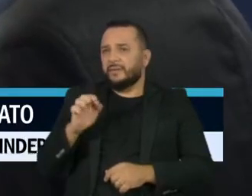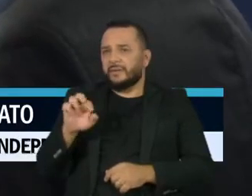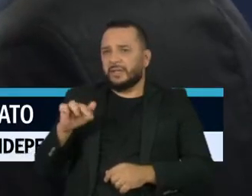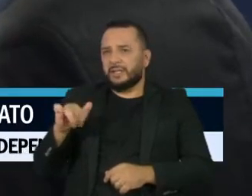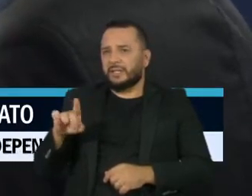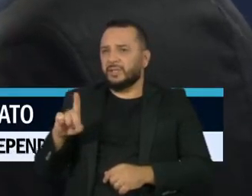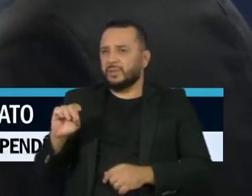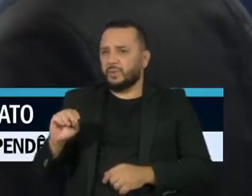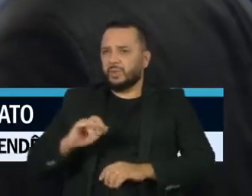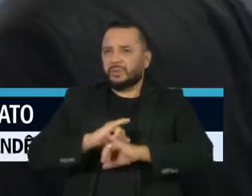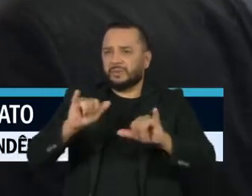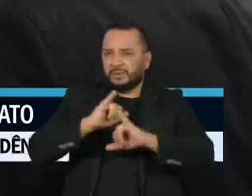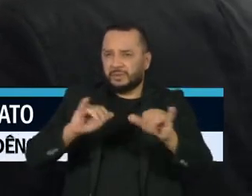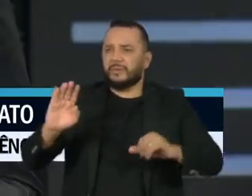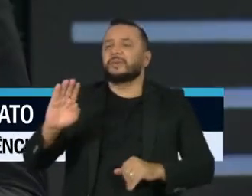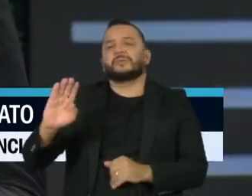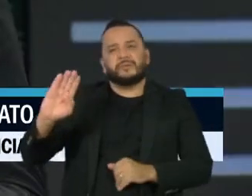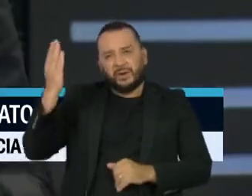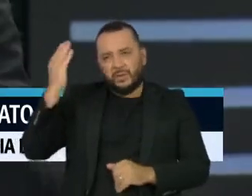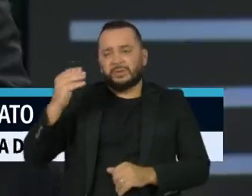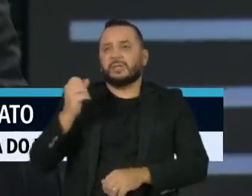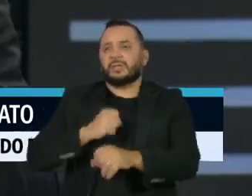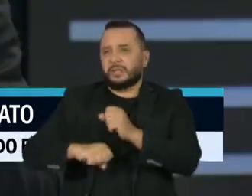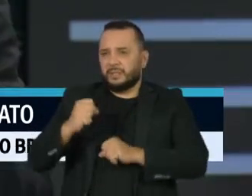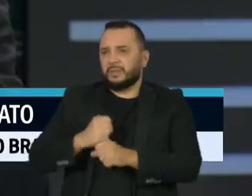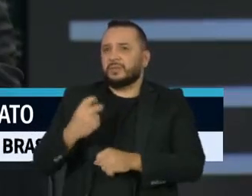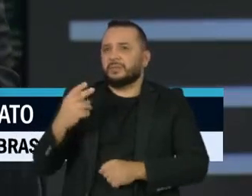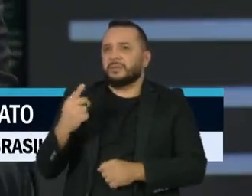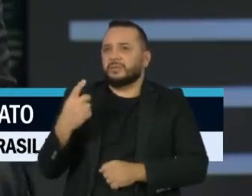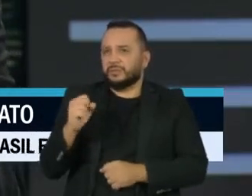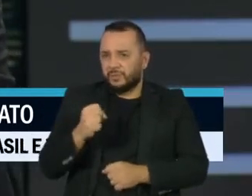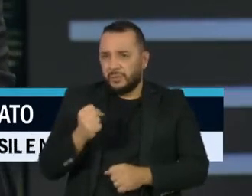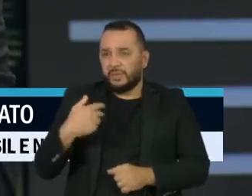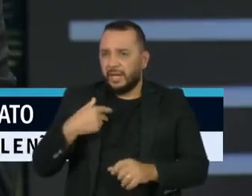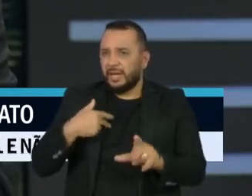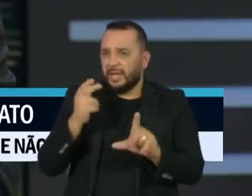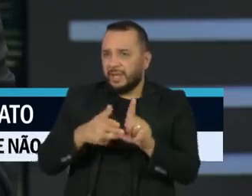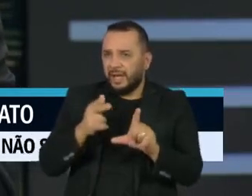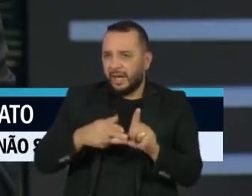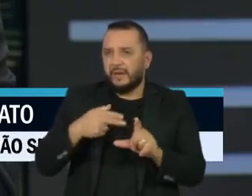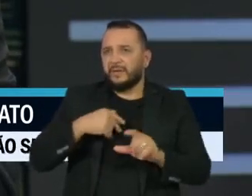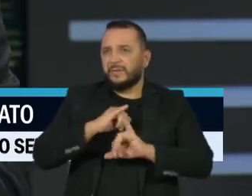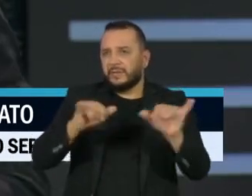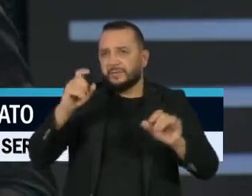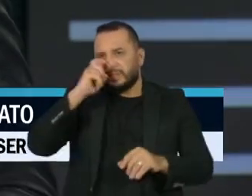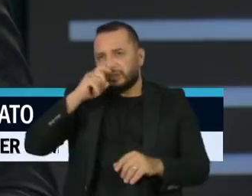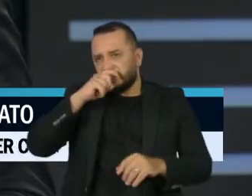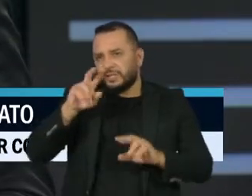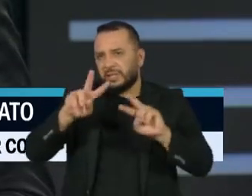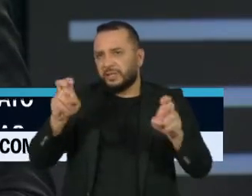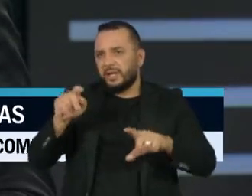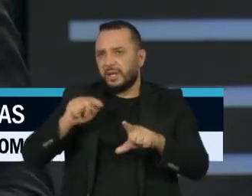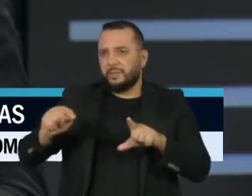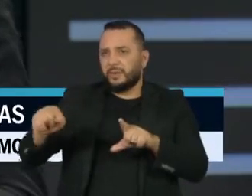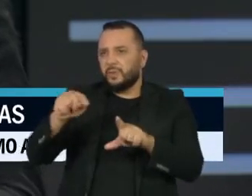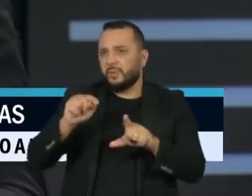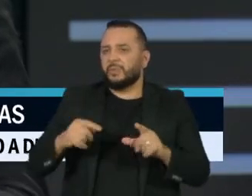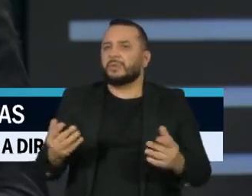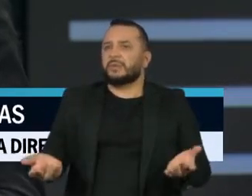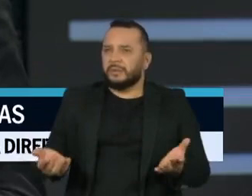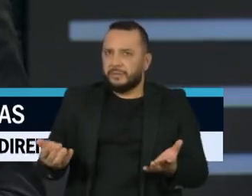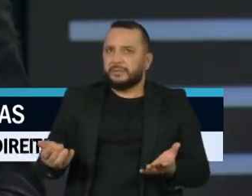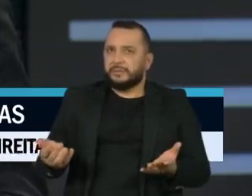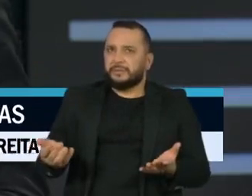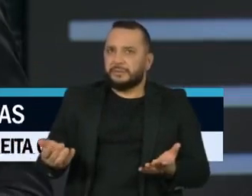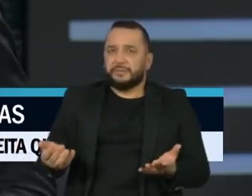eleição de 2018, ele fez uma live no dia da eleição contando mentiras sobre a urna eletrônica, né?